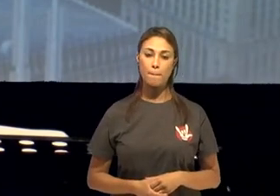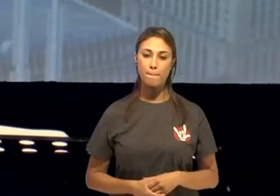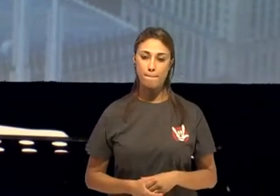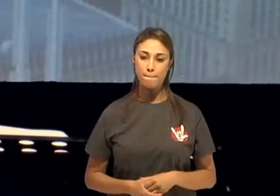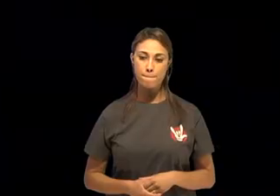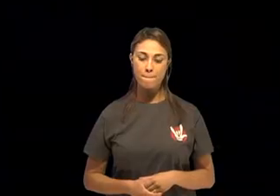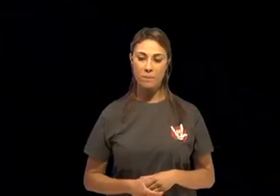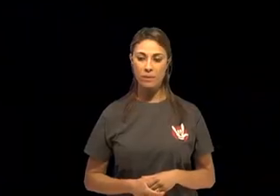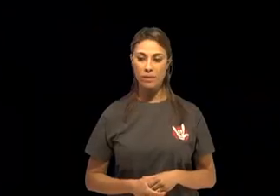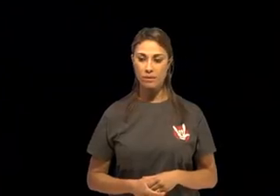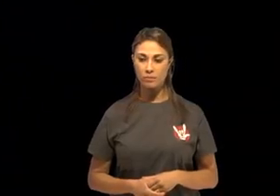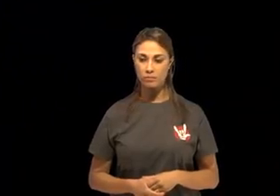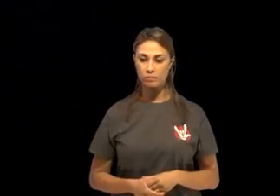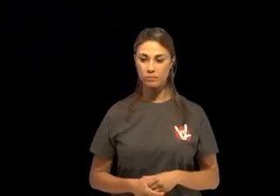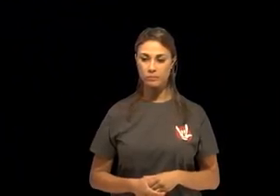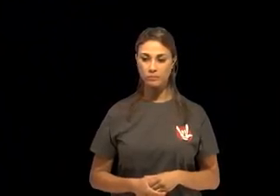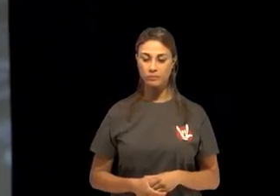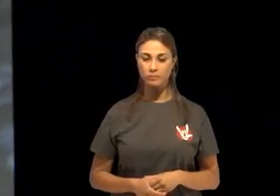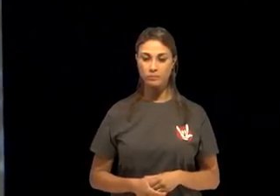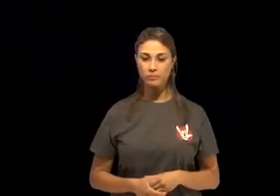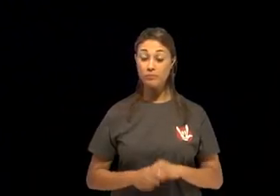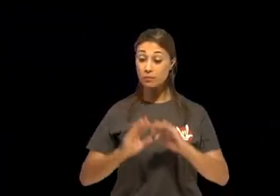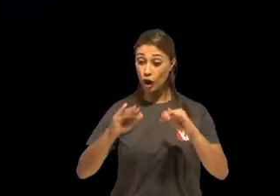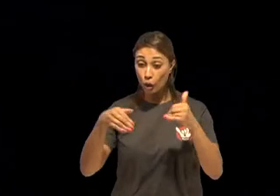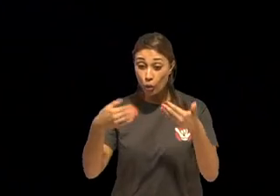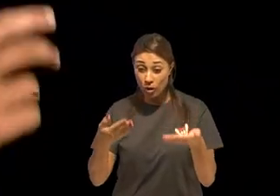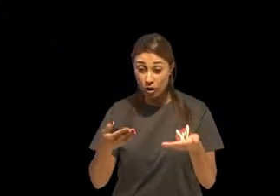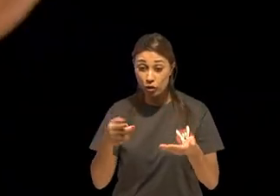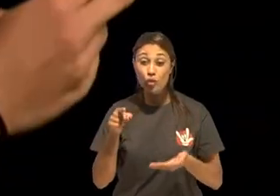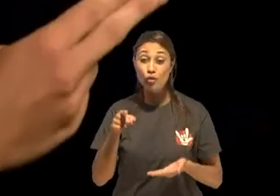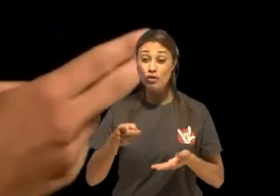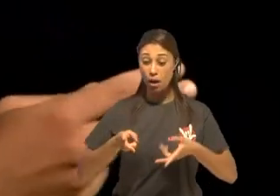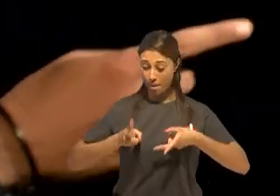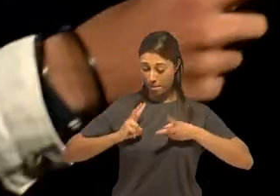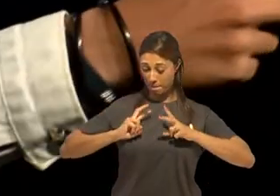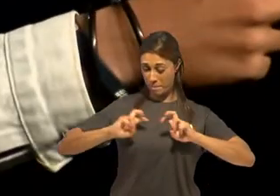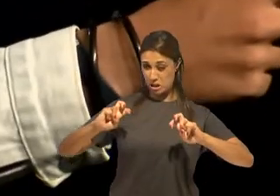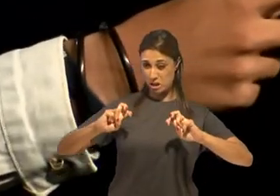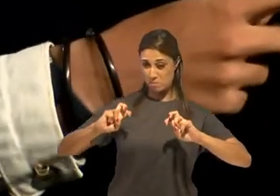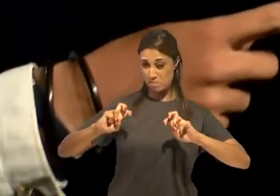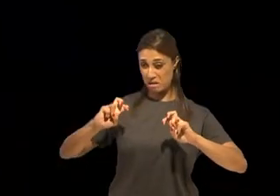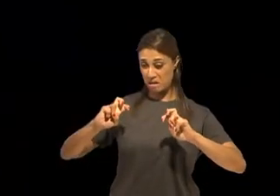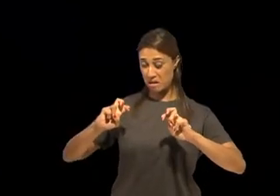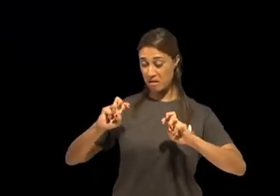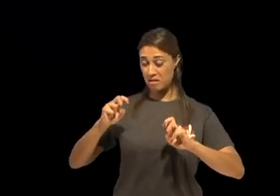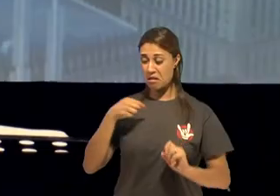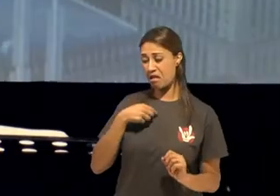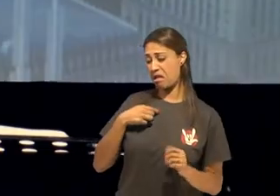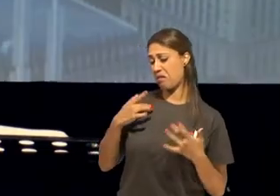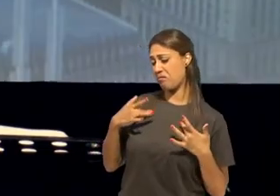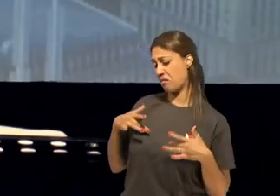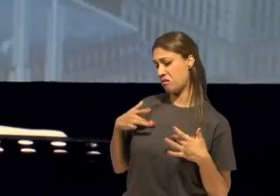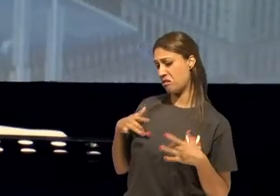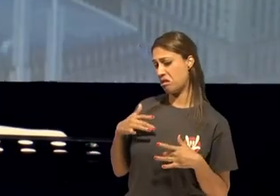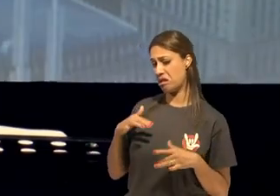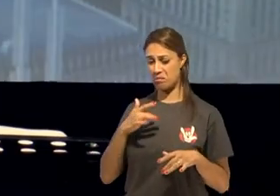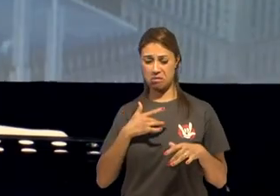vida. Quando você se vê de vítima, você anula o poder da cruz na sua vida.